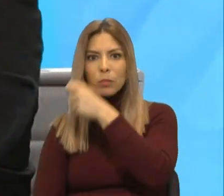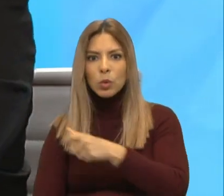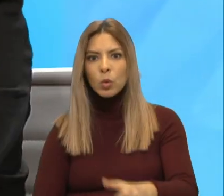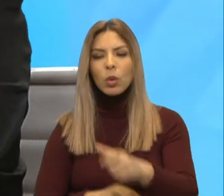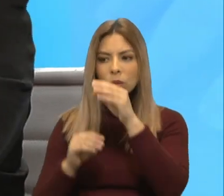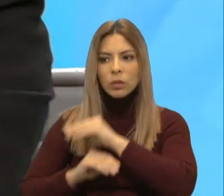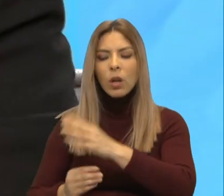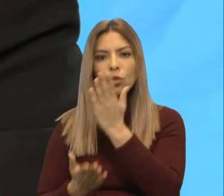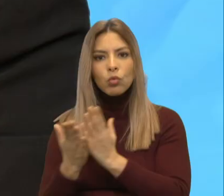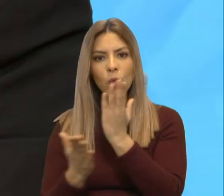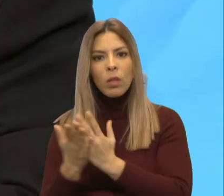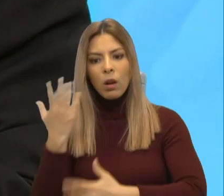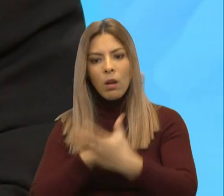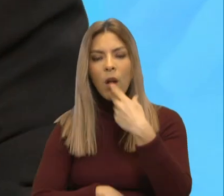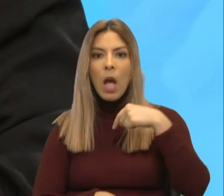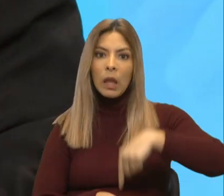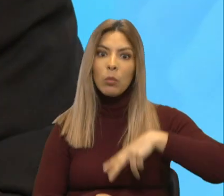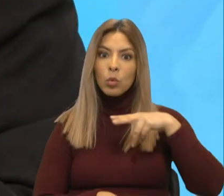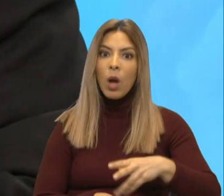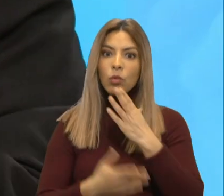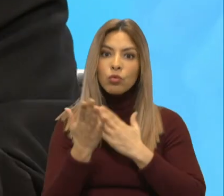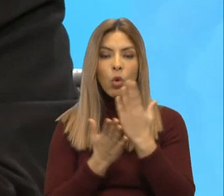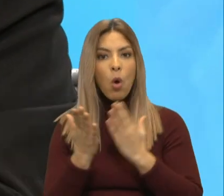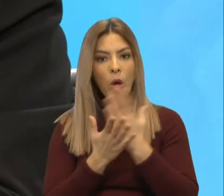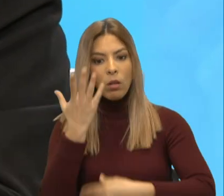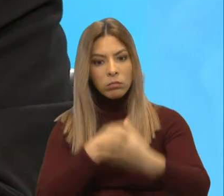Teologia, alguns até já estão em Portugal. Portanto, a importância de formar